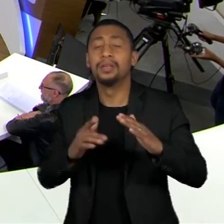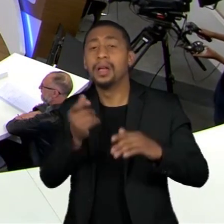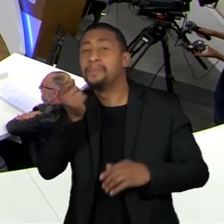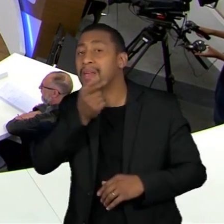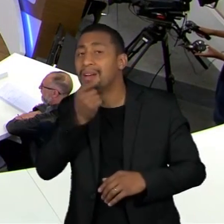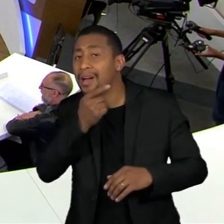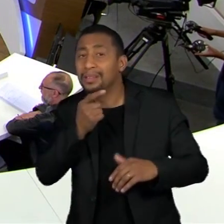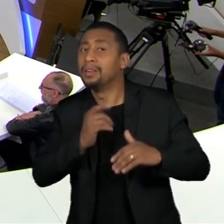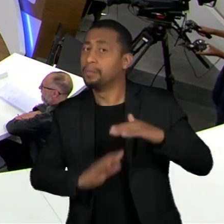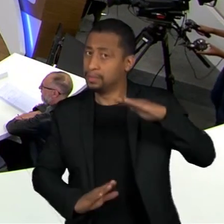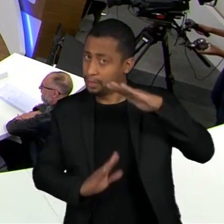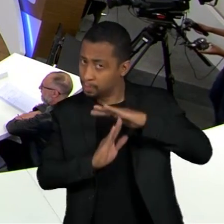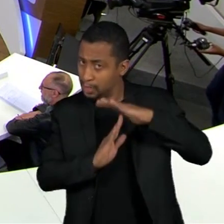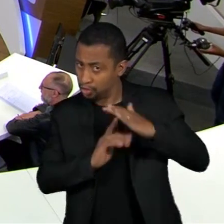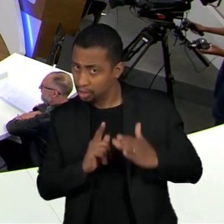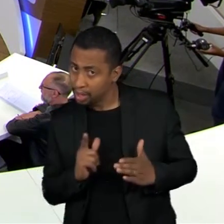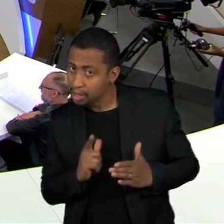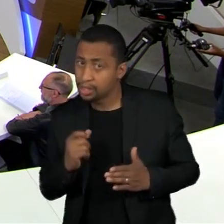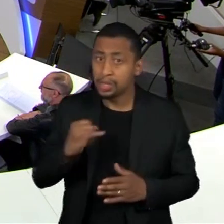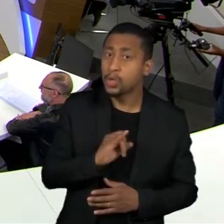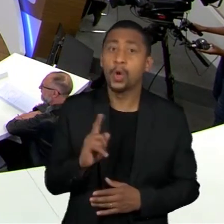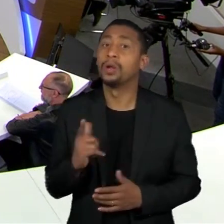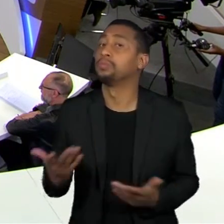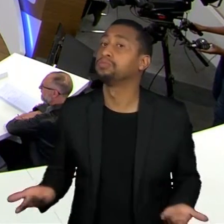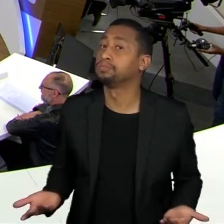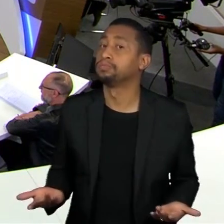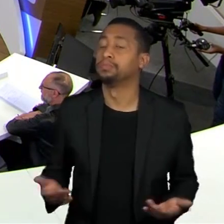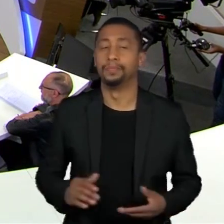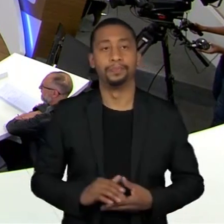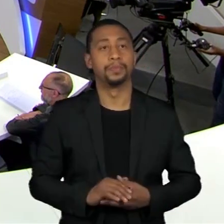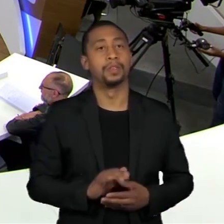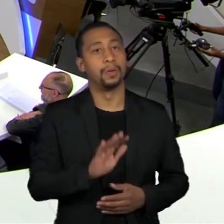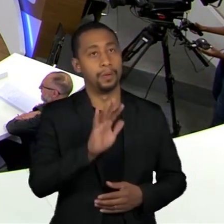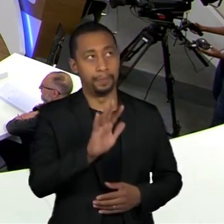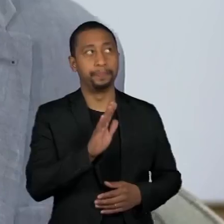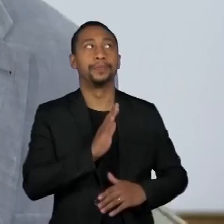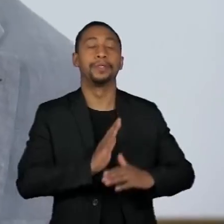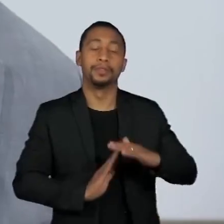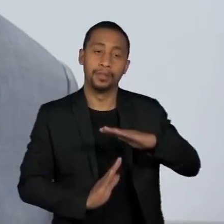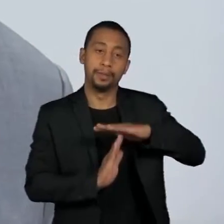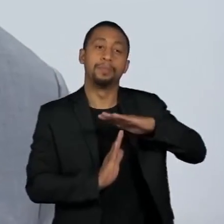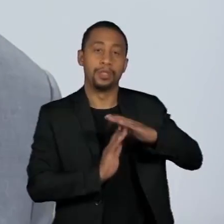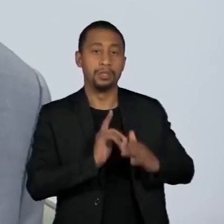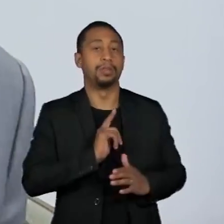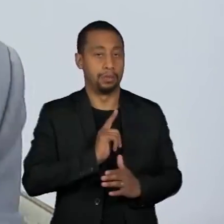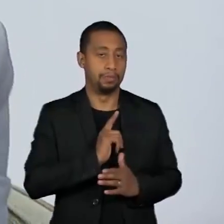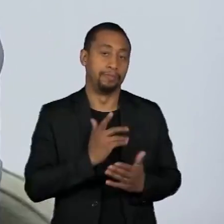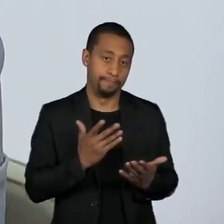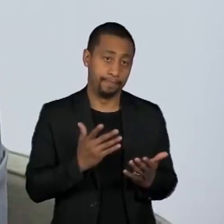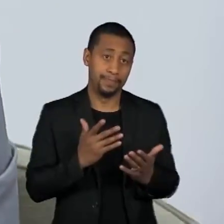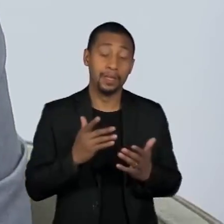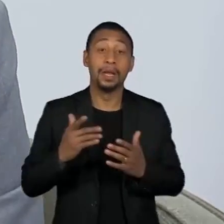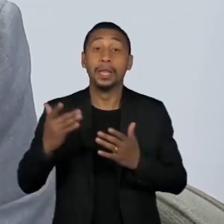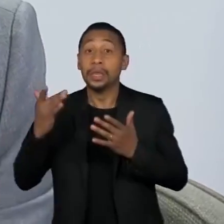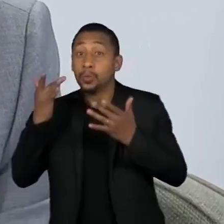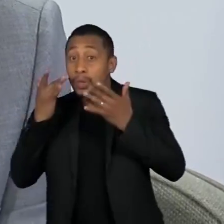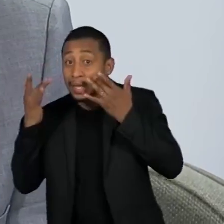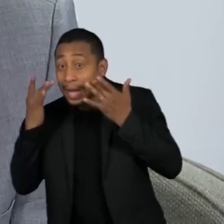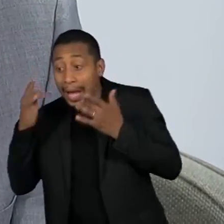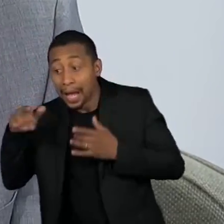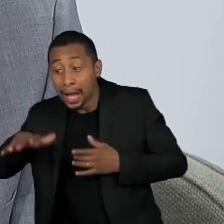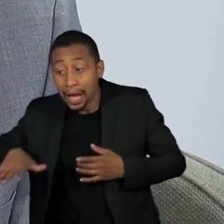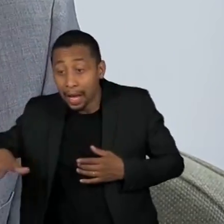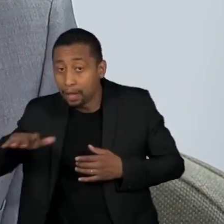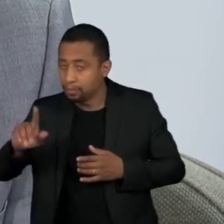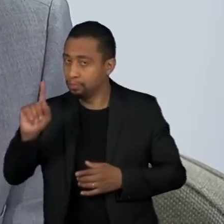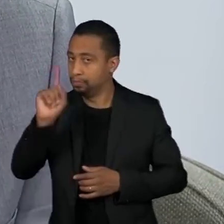não pode eu acho que existe não no teatro mas na televisão